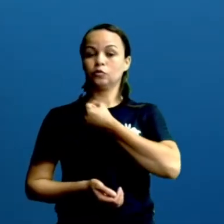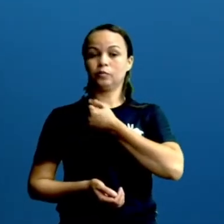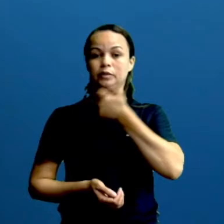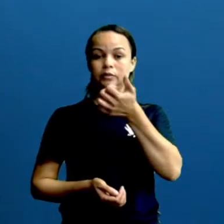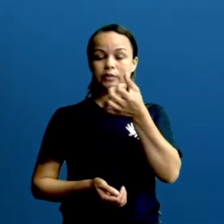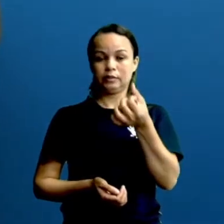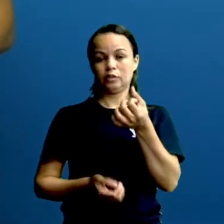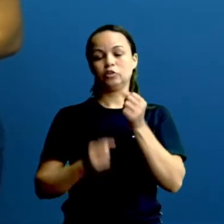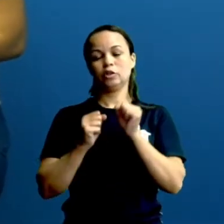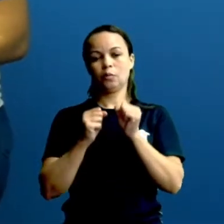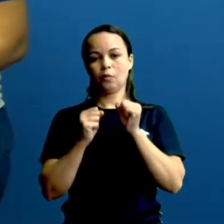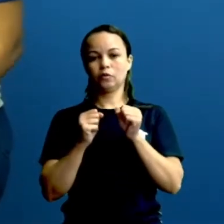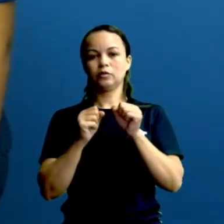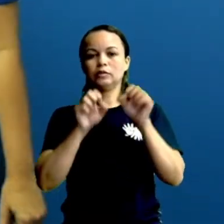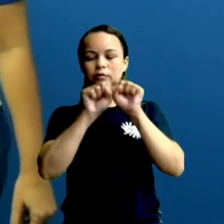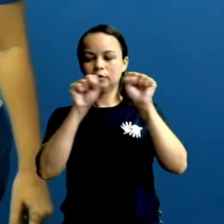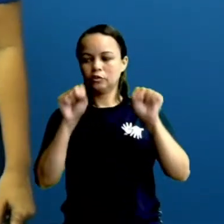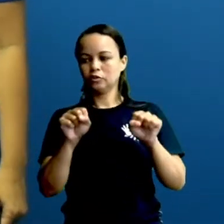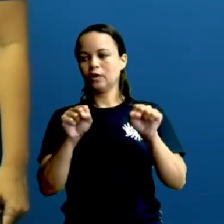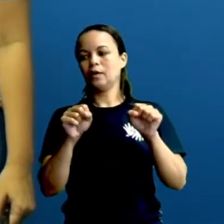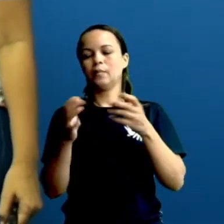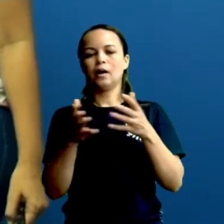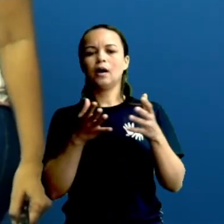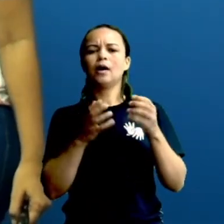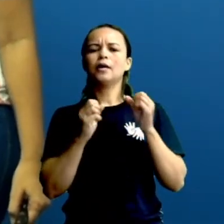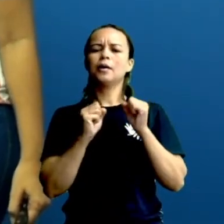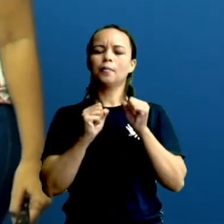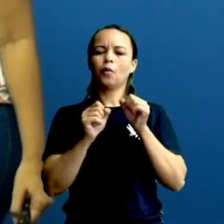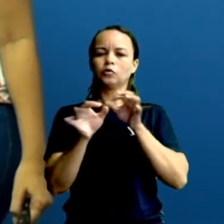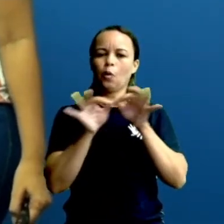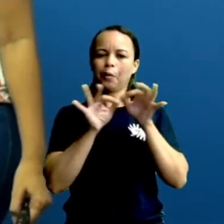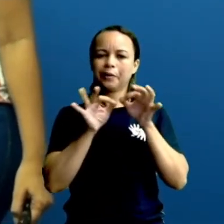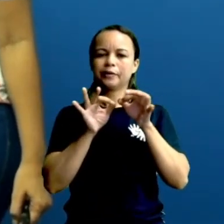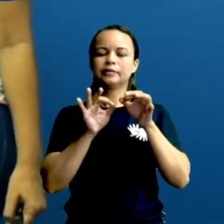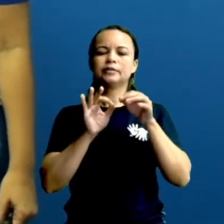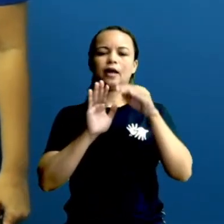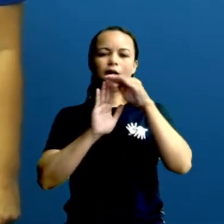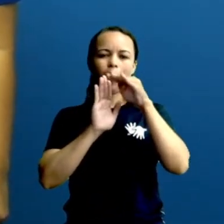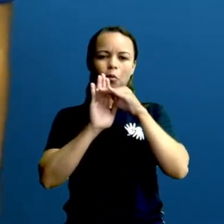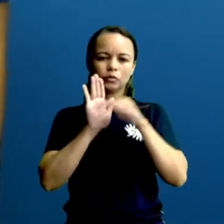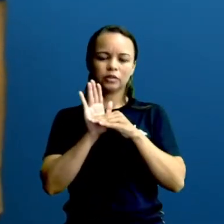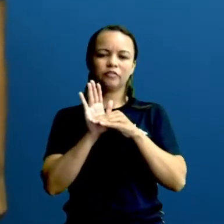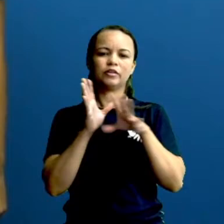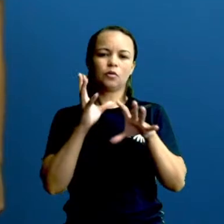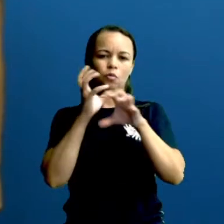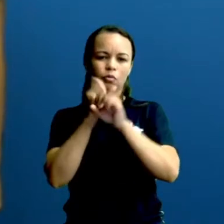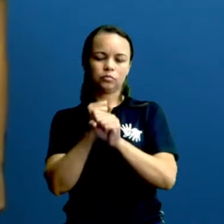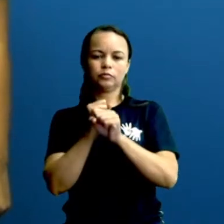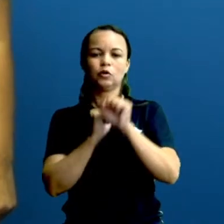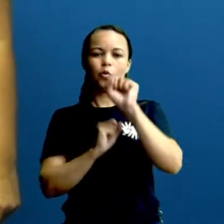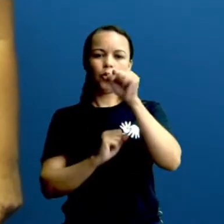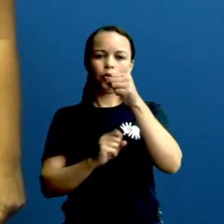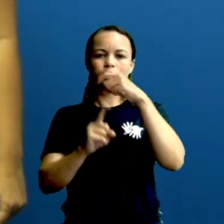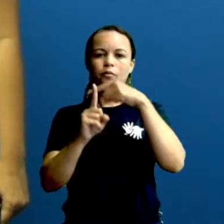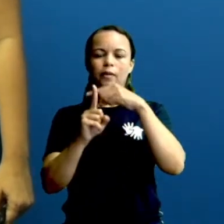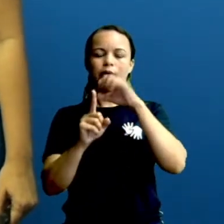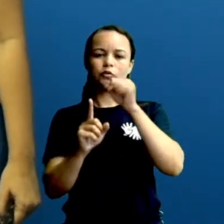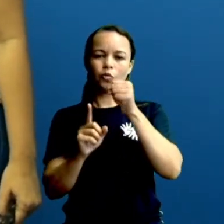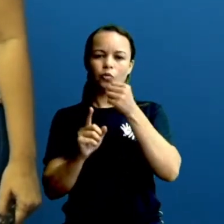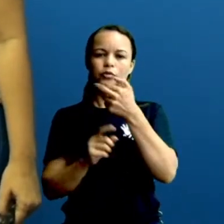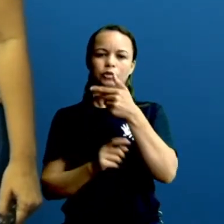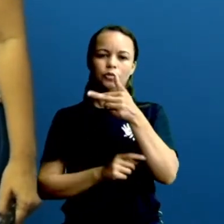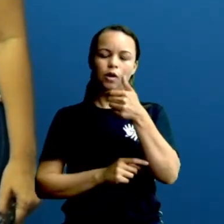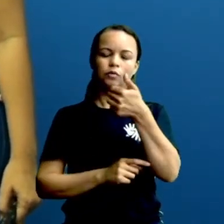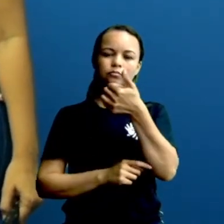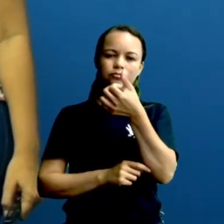fazer na forma de sistema e posso armar a continha fazendo o cálculo. 8 mais 8 igual